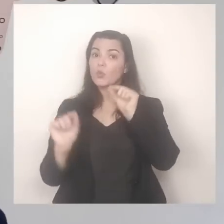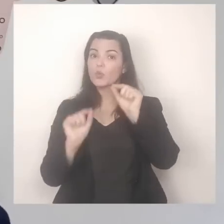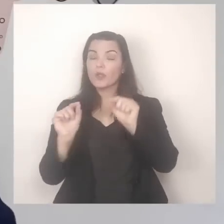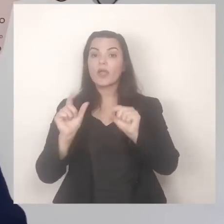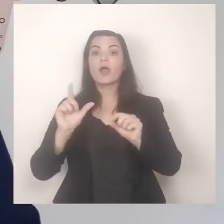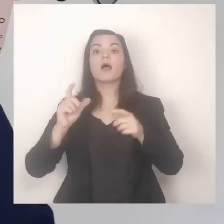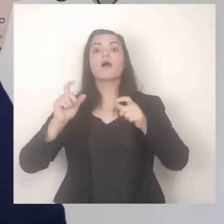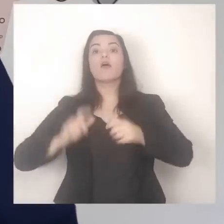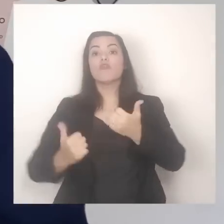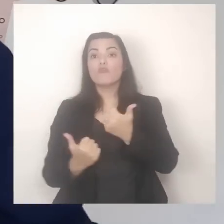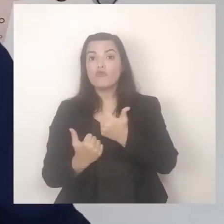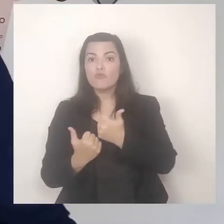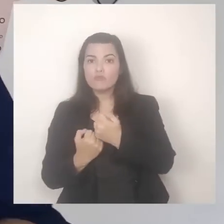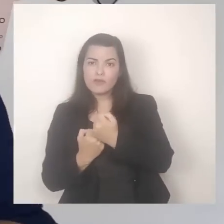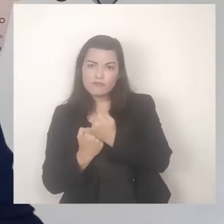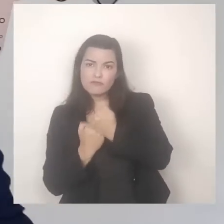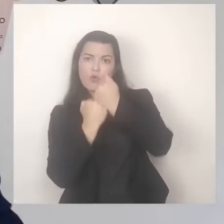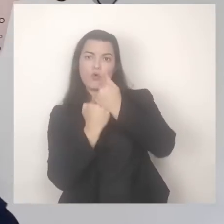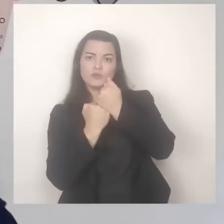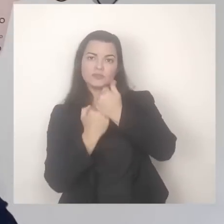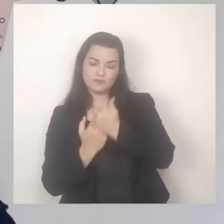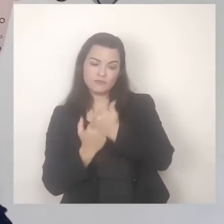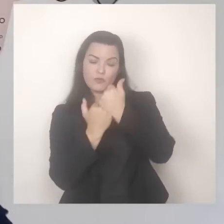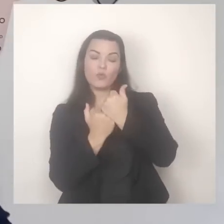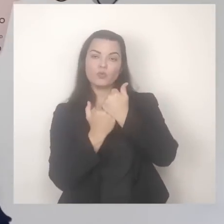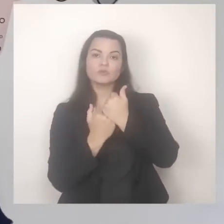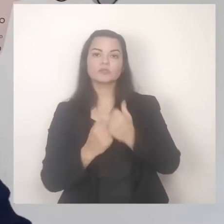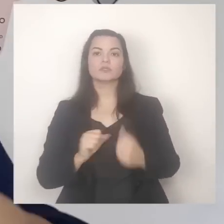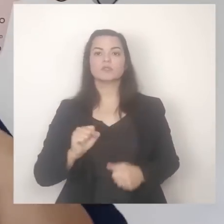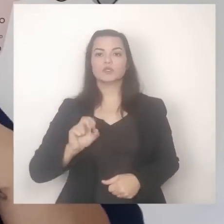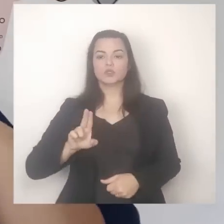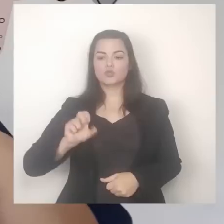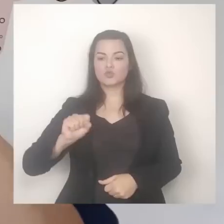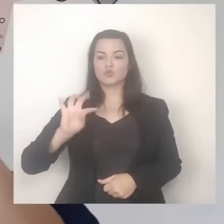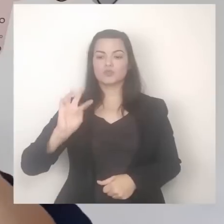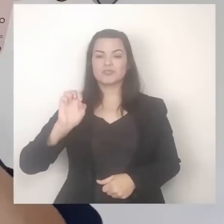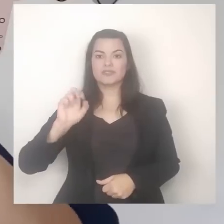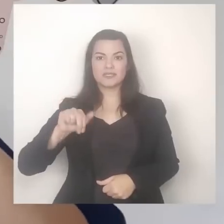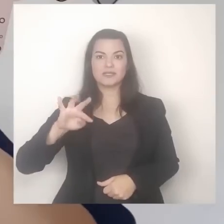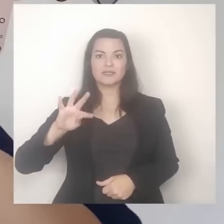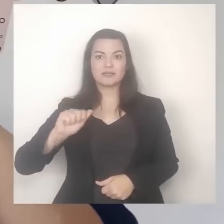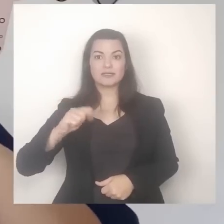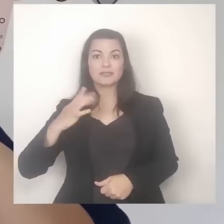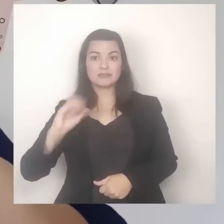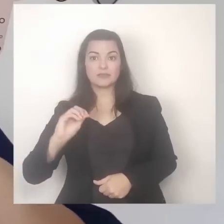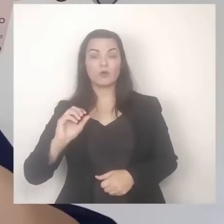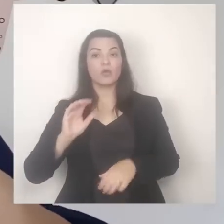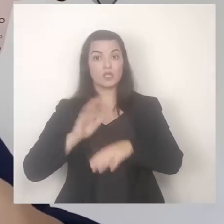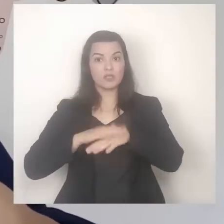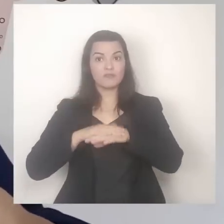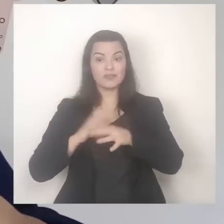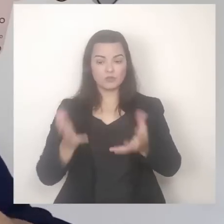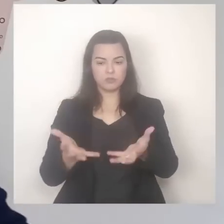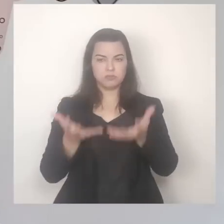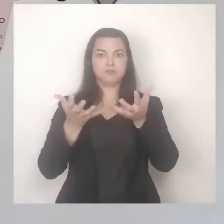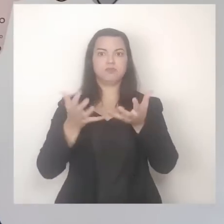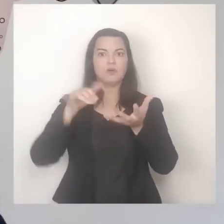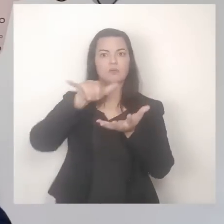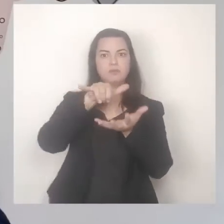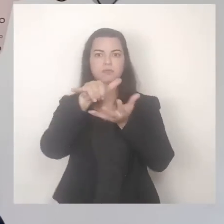nós temos a força de sustentação, que a Pro falou, que vai sustentar, né? Vai segurar o avião no